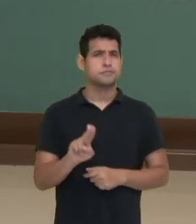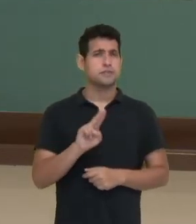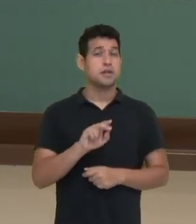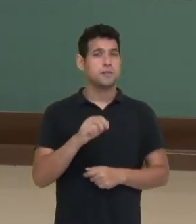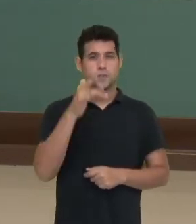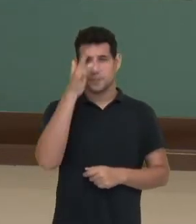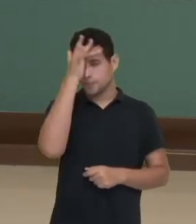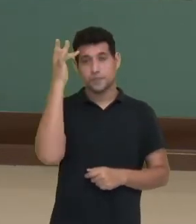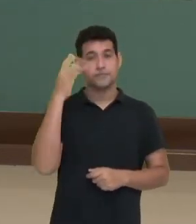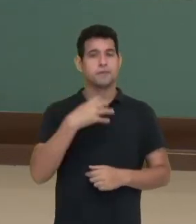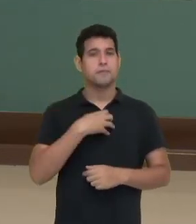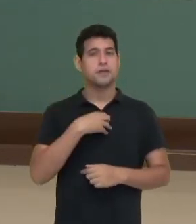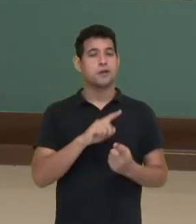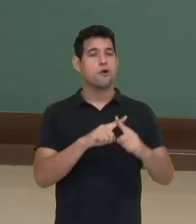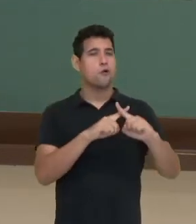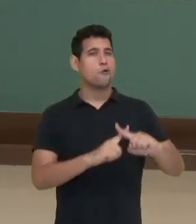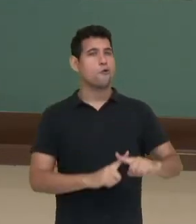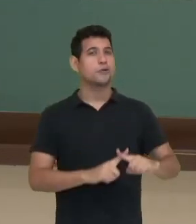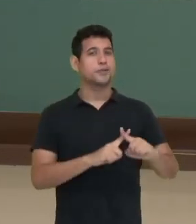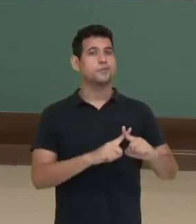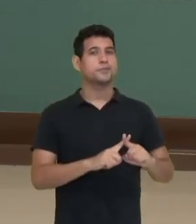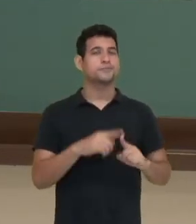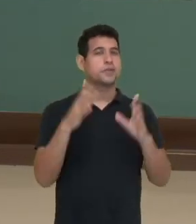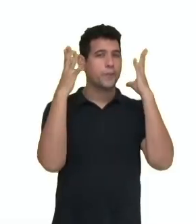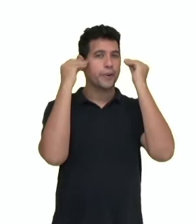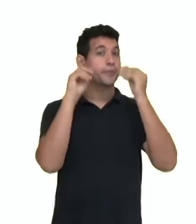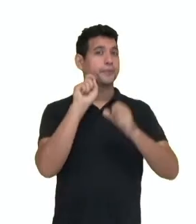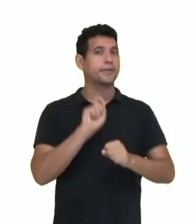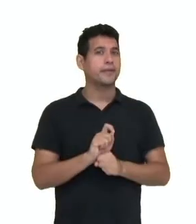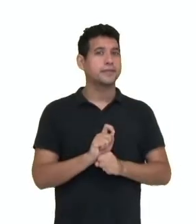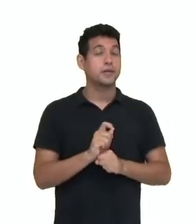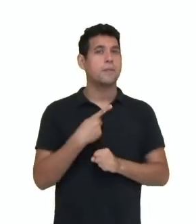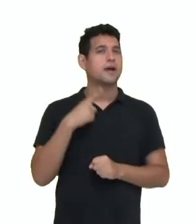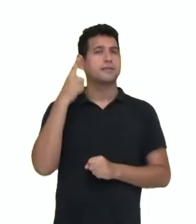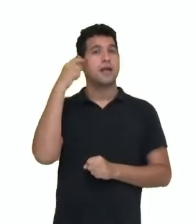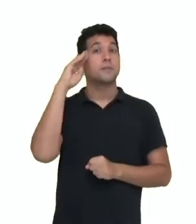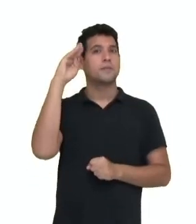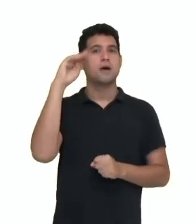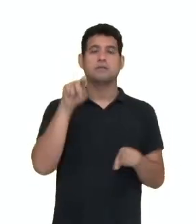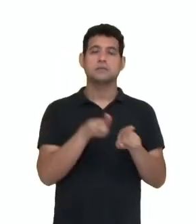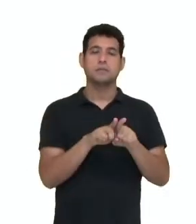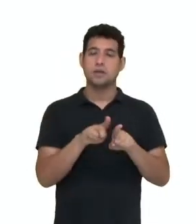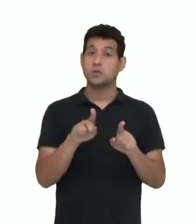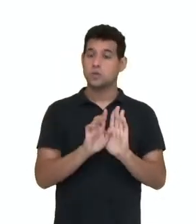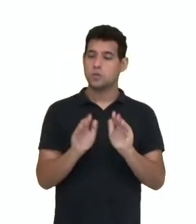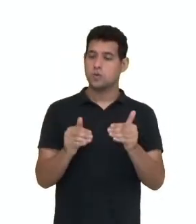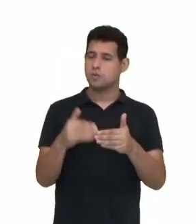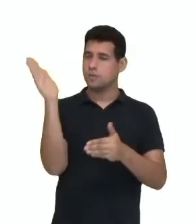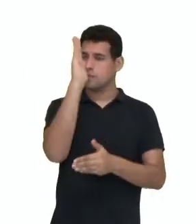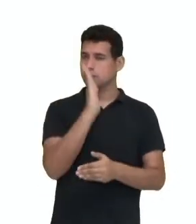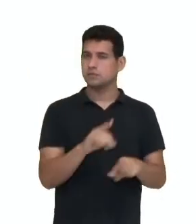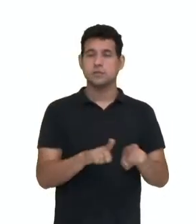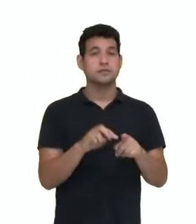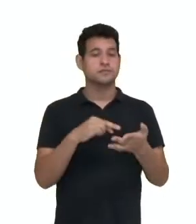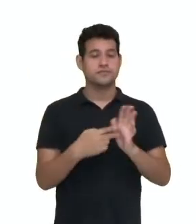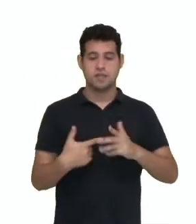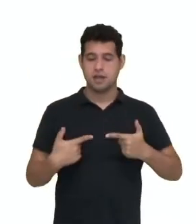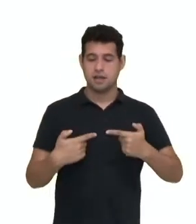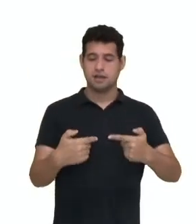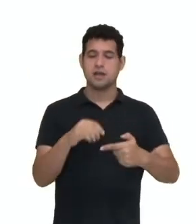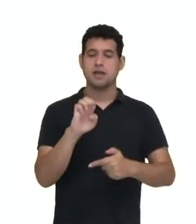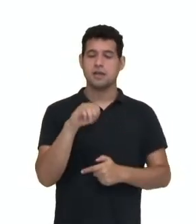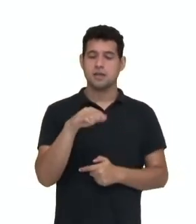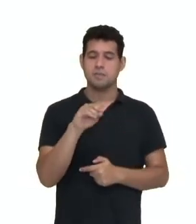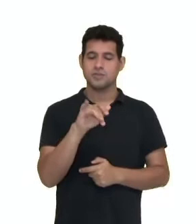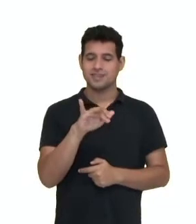da Bahia contra os holandeses? Uma das táticas dos luso-brasileiros foi a guerra de emboscada.